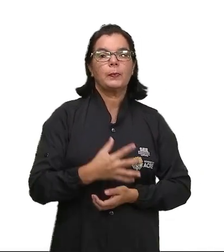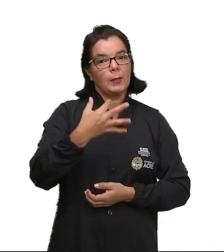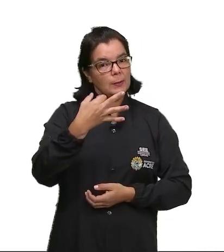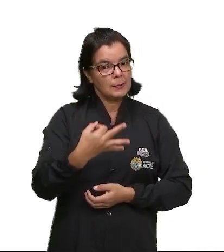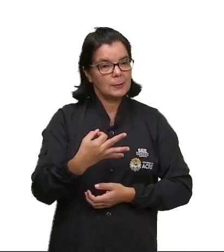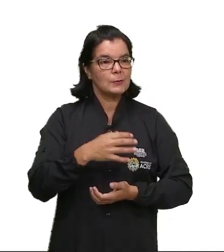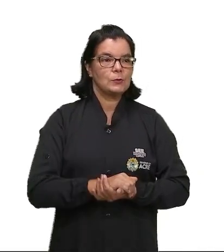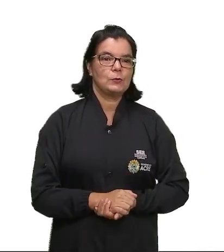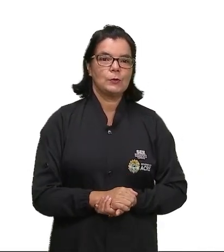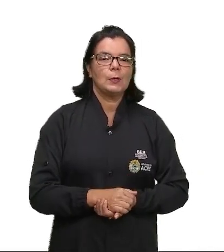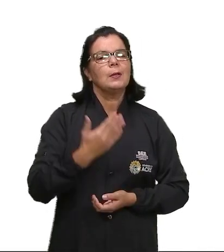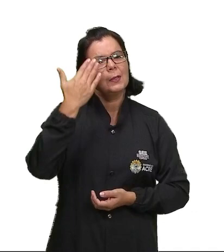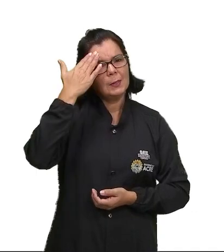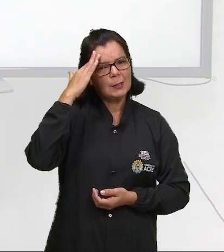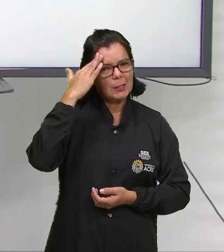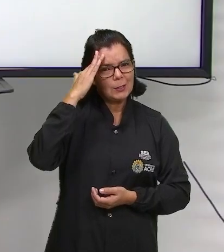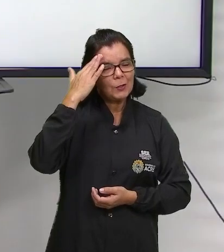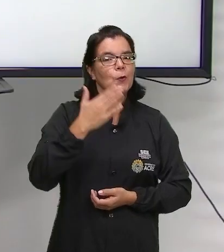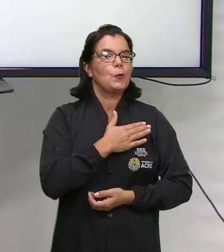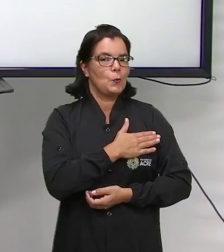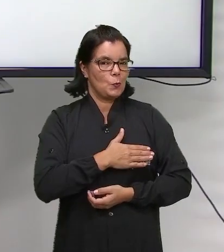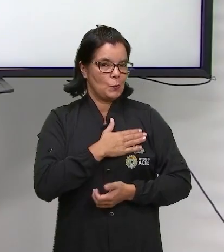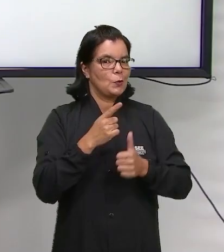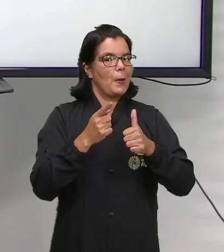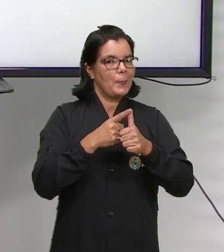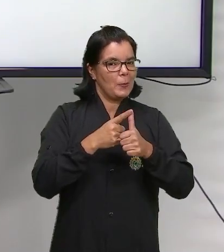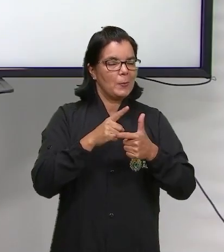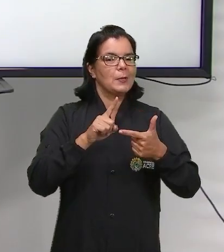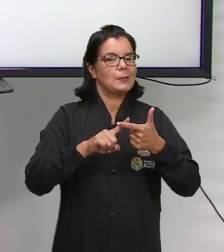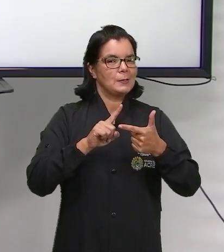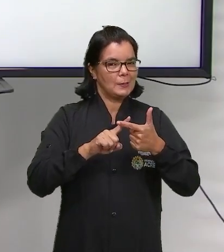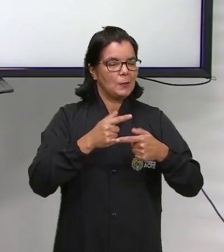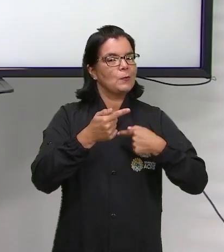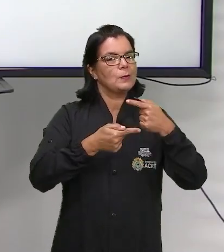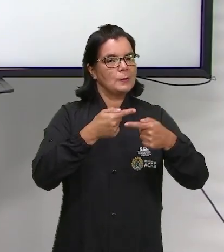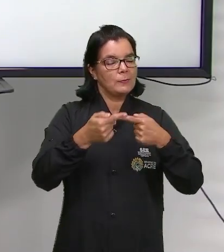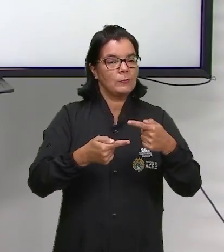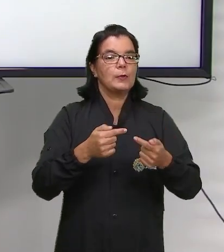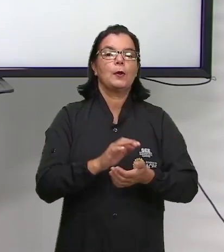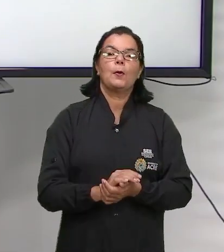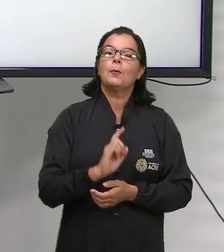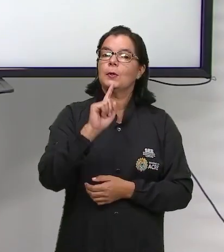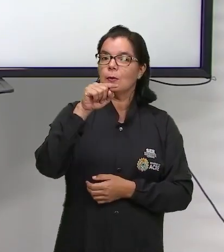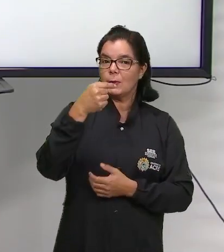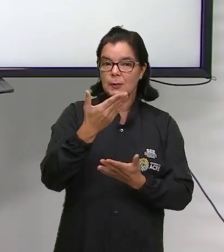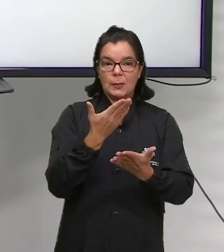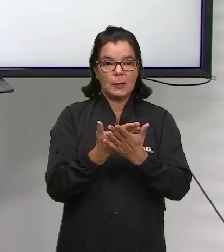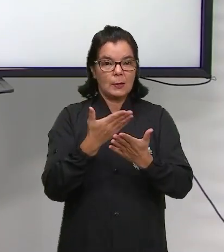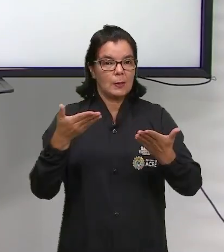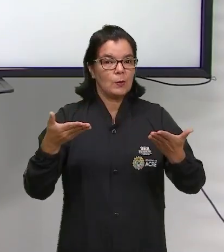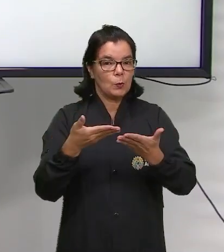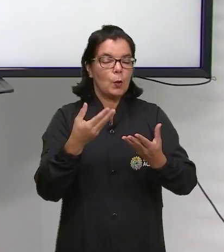Certinho? Deu de entender? Gostou da primeira e da segunda geração? Fica aqui porque vai ter uma aula